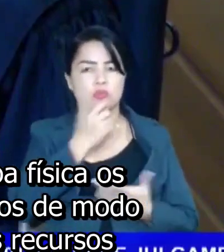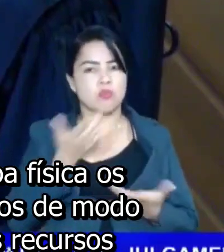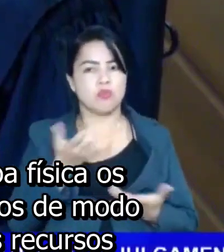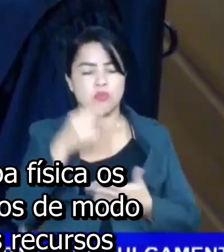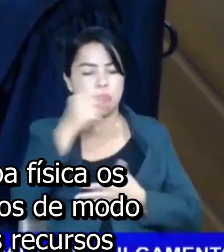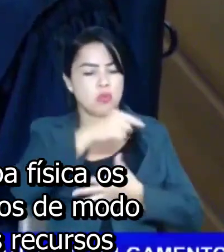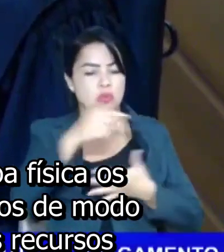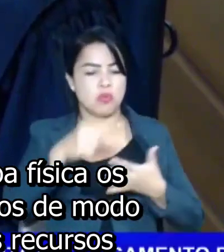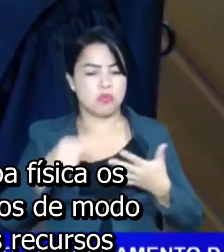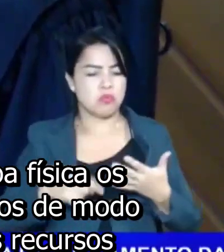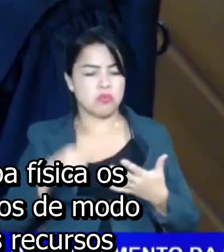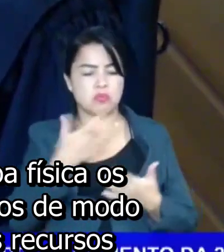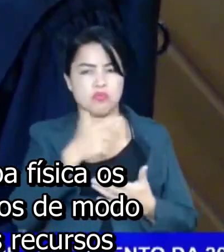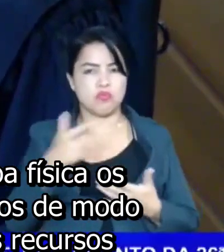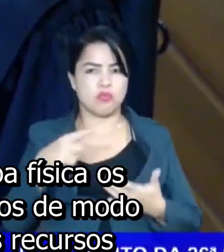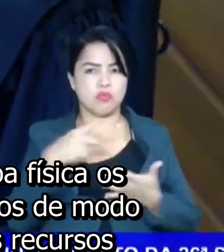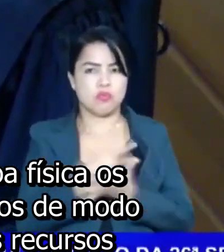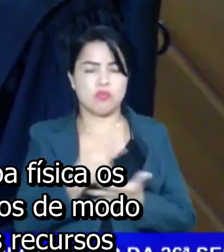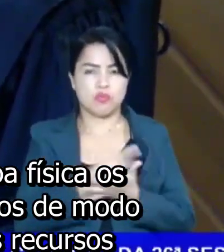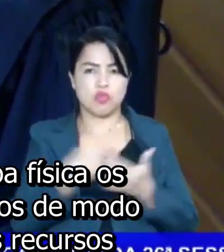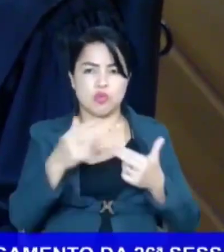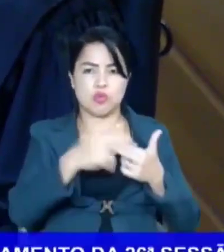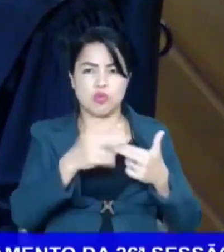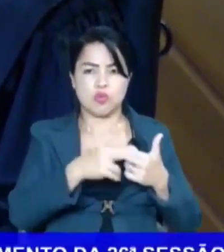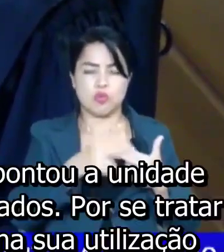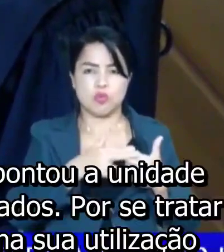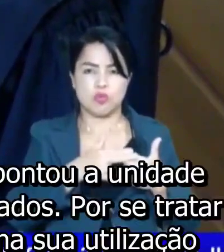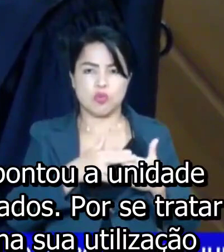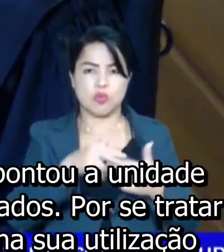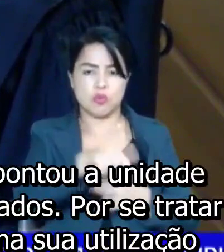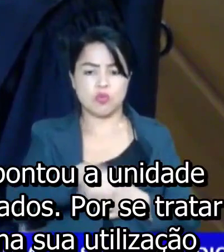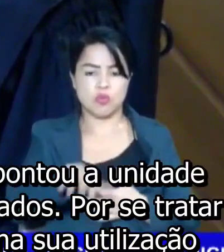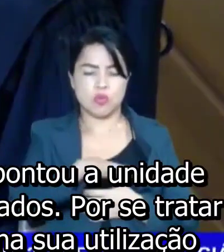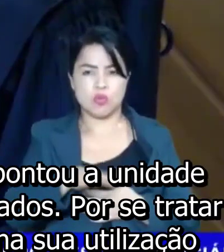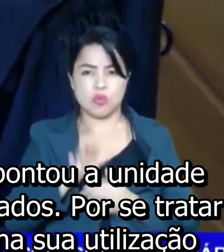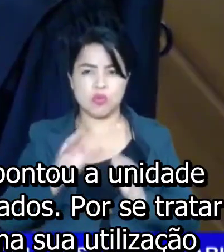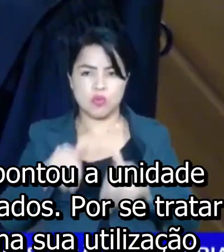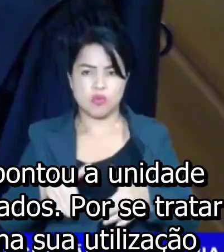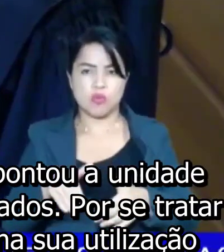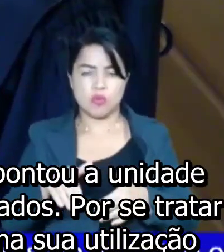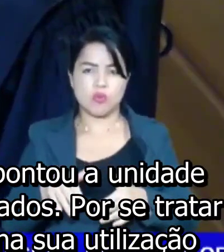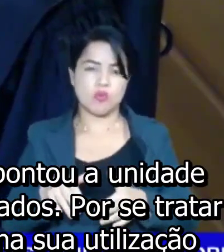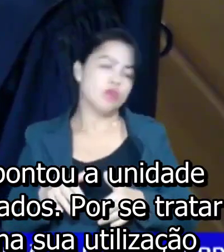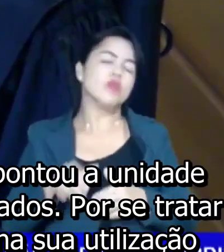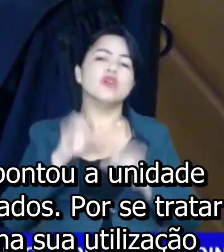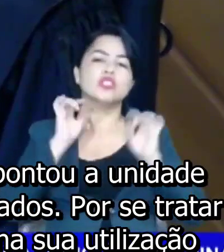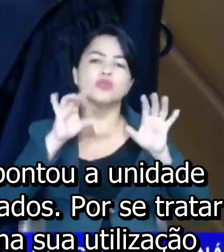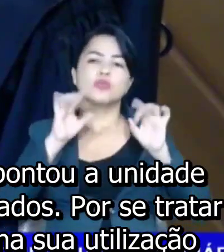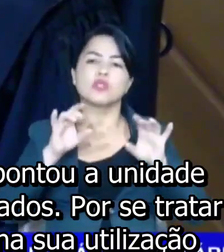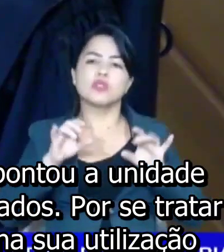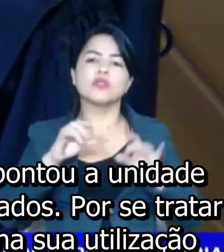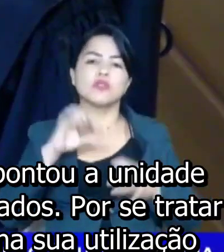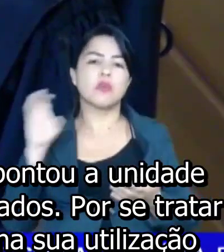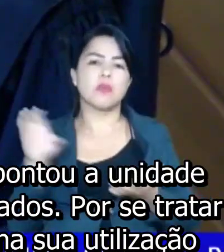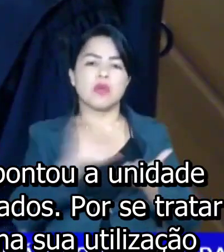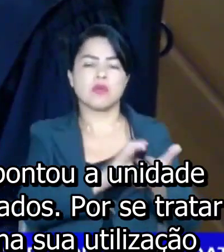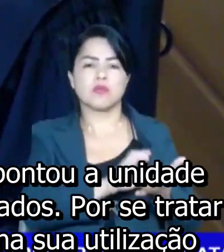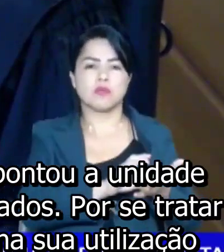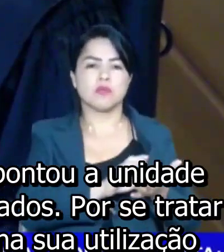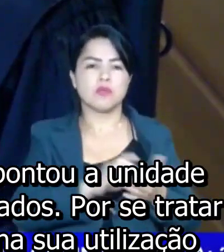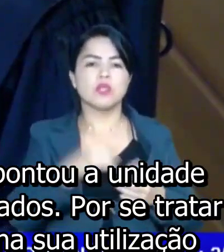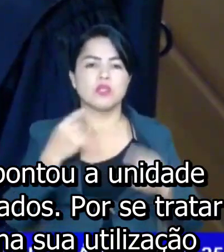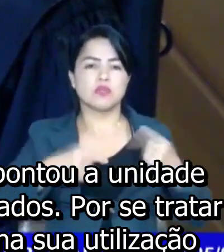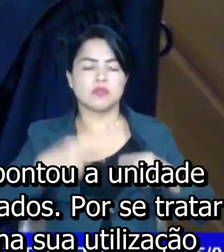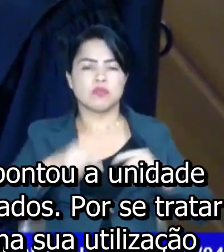em irregularidade no uso dos recursos do Fundo Especial de Financiamento de Campanha, conforme apontou a unidade